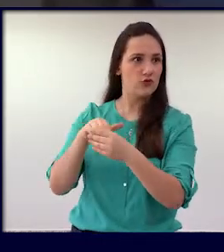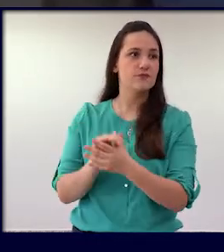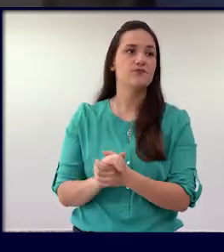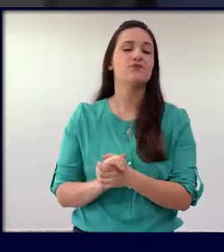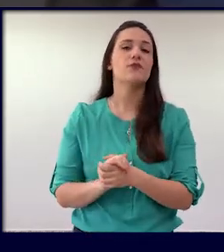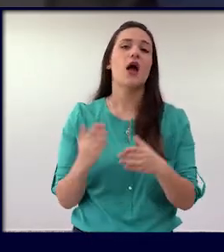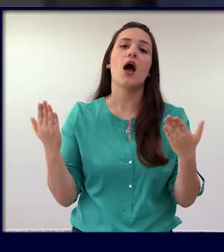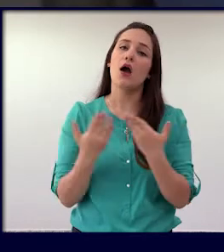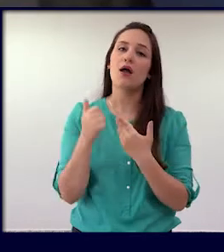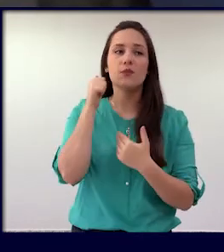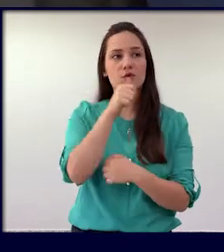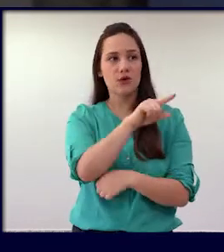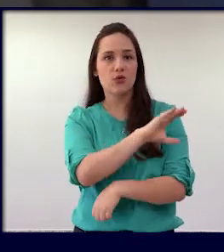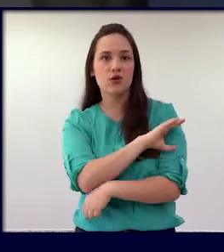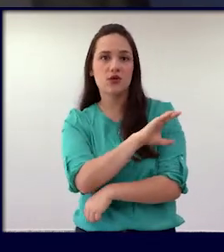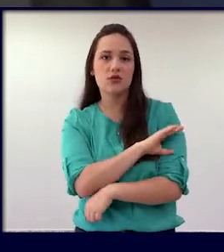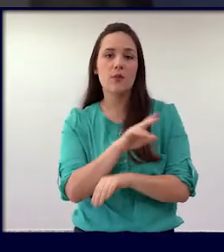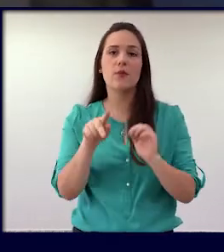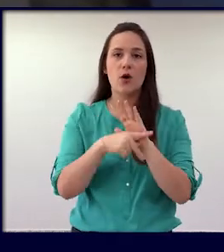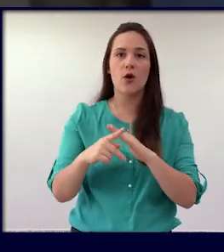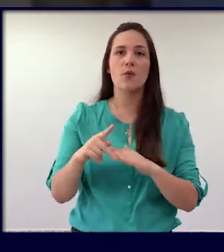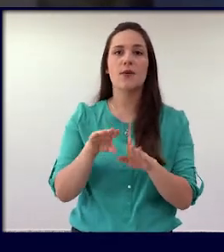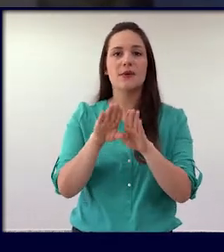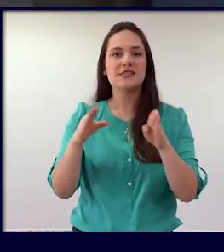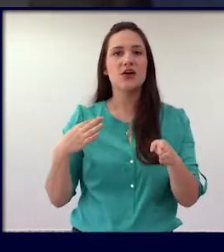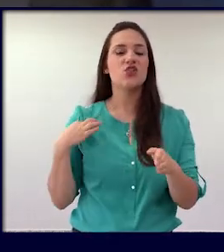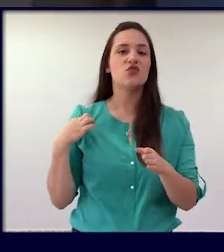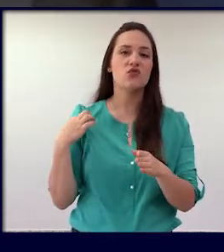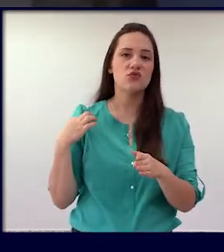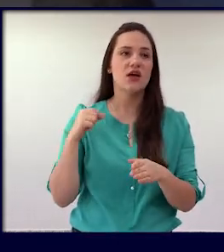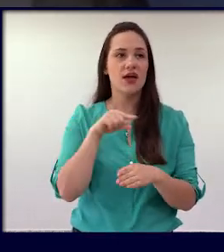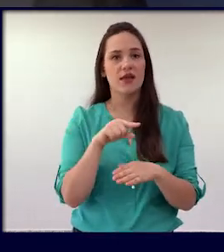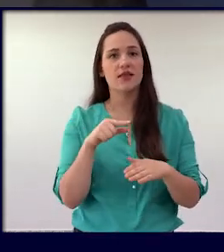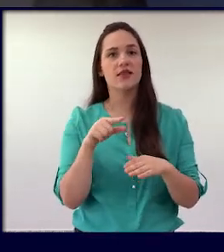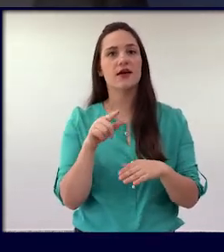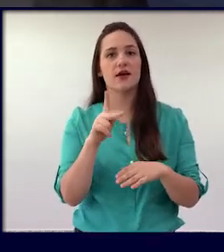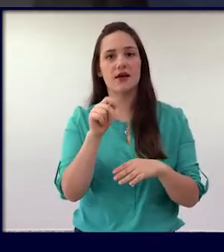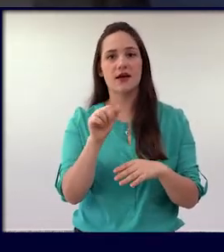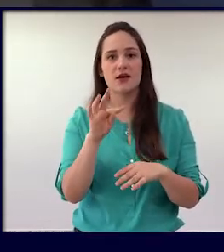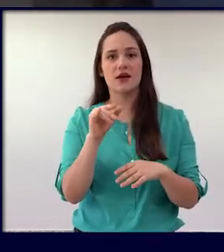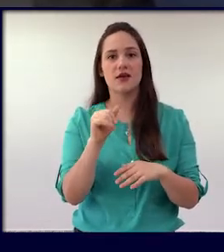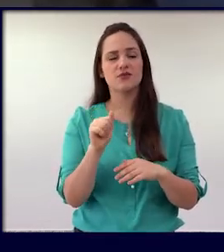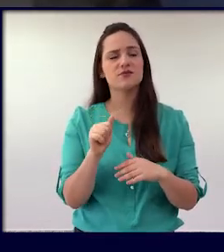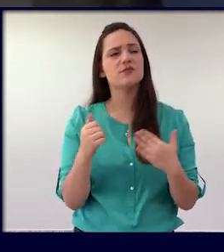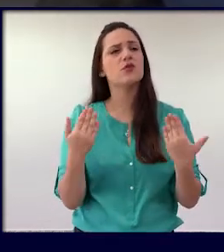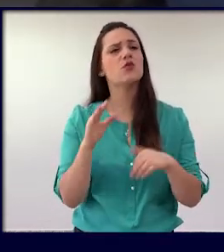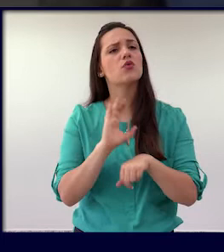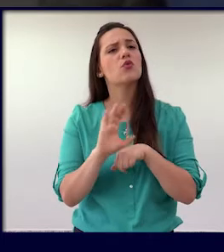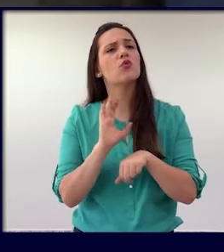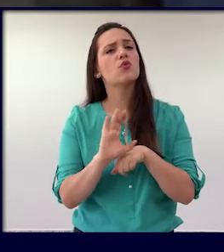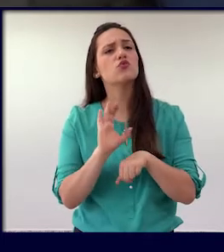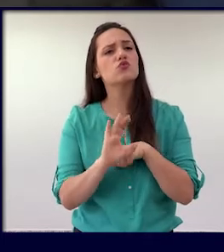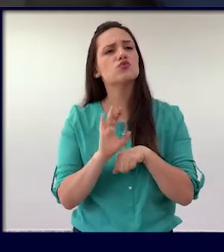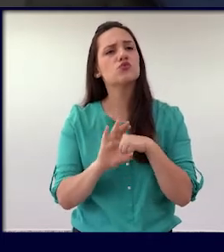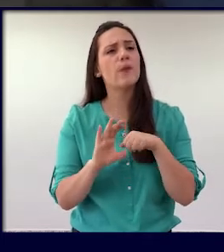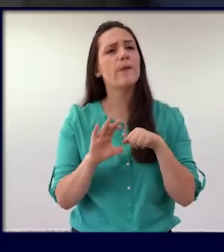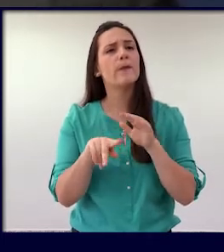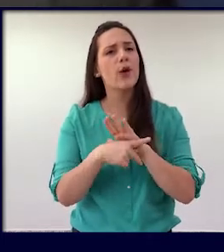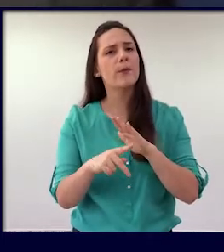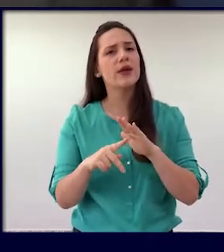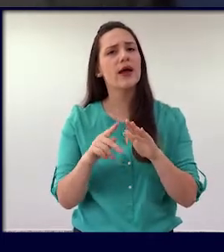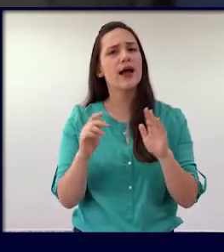Voluntário, TRMS, e está nos esclarecendo todas as dúvidas sobre o tema. Kátia, como acontecem as capacitações dos